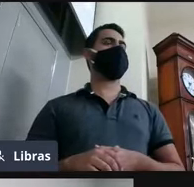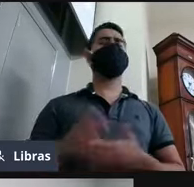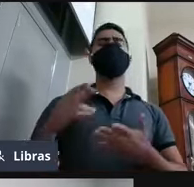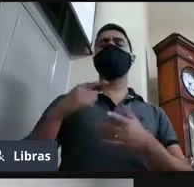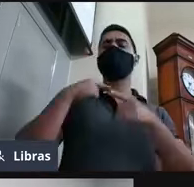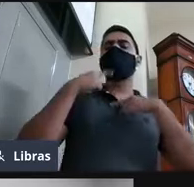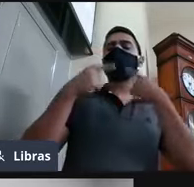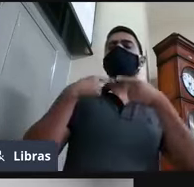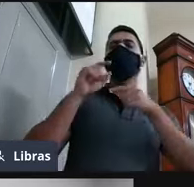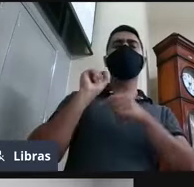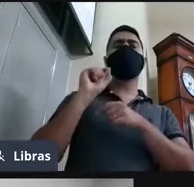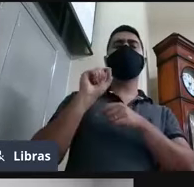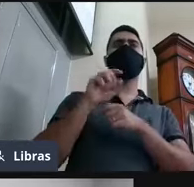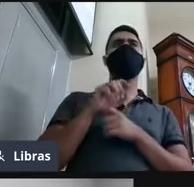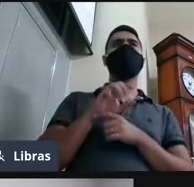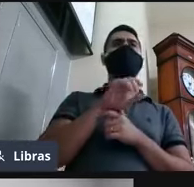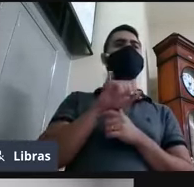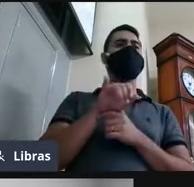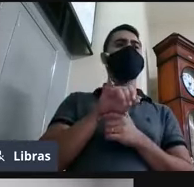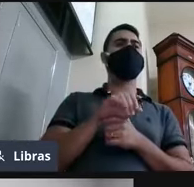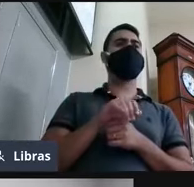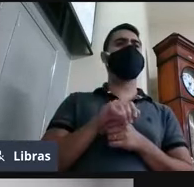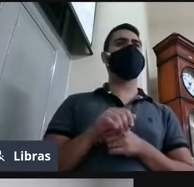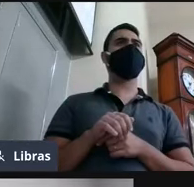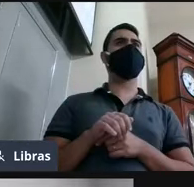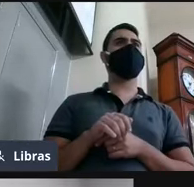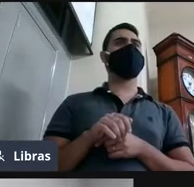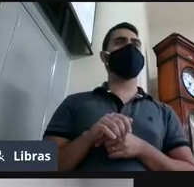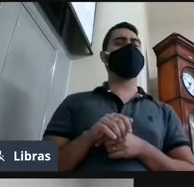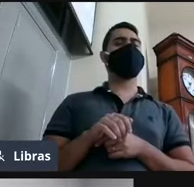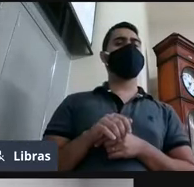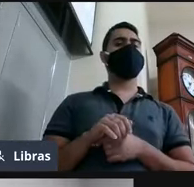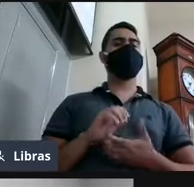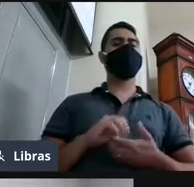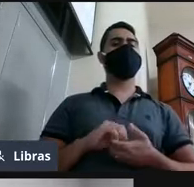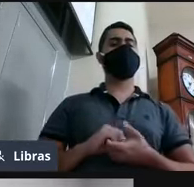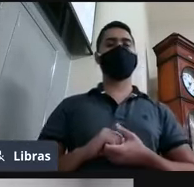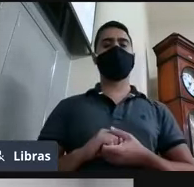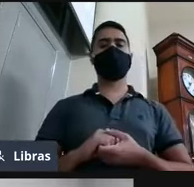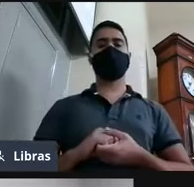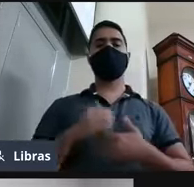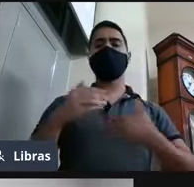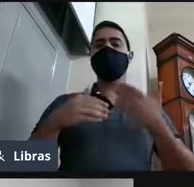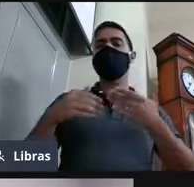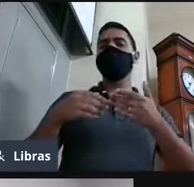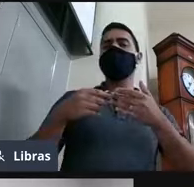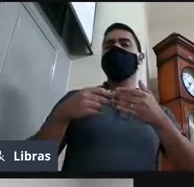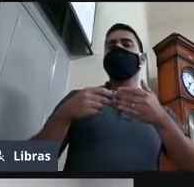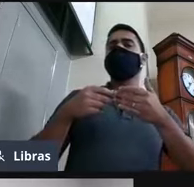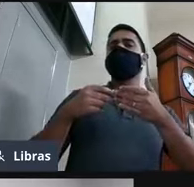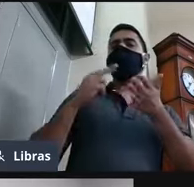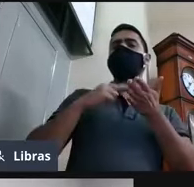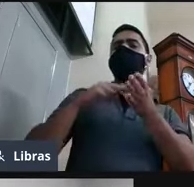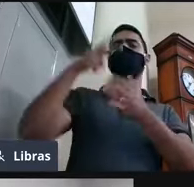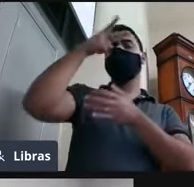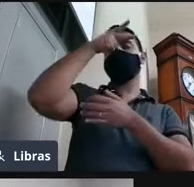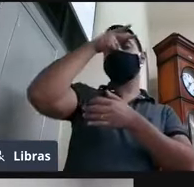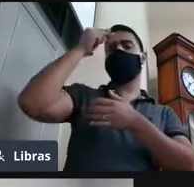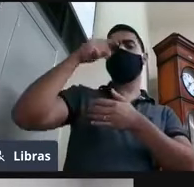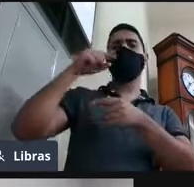saber, doutor, se no trâmite da mensagem do prefeito, aonde